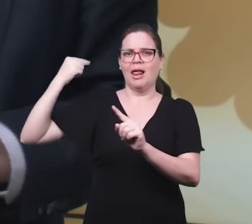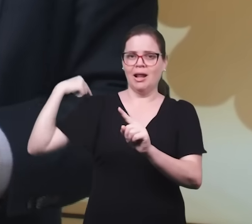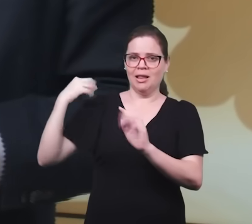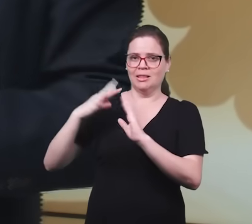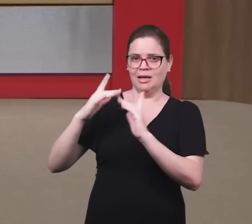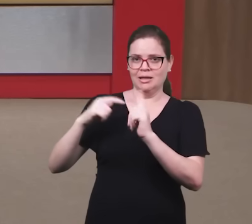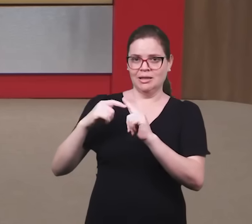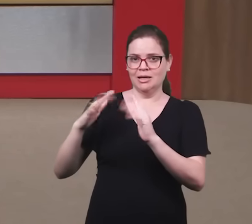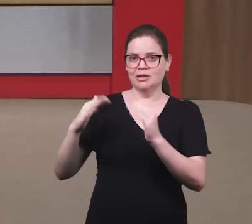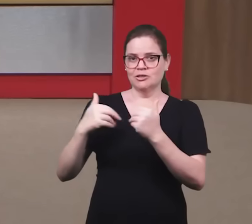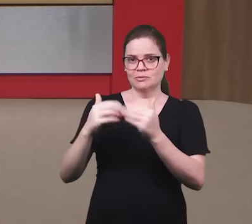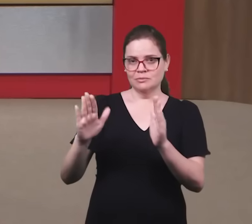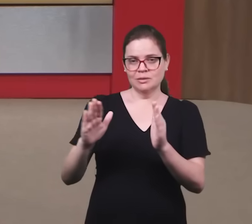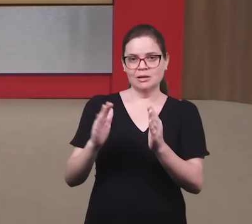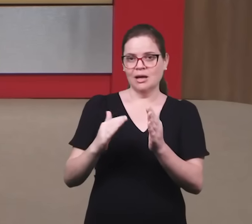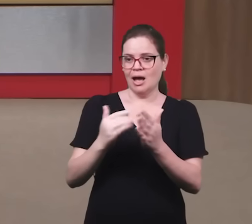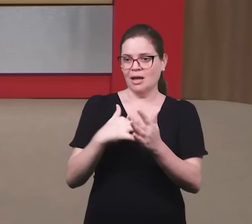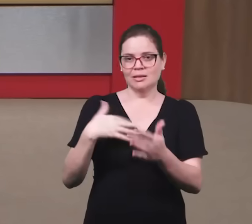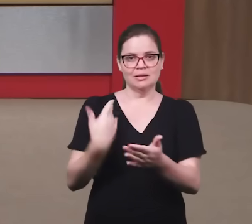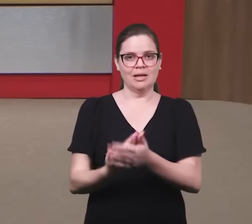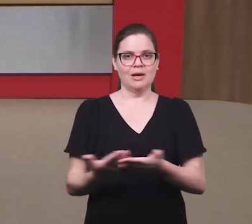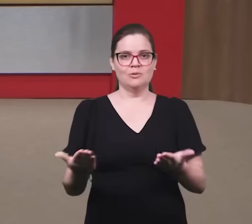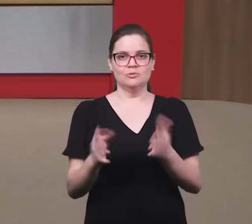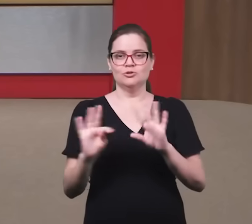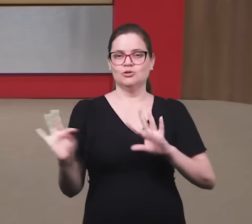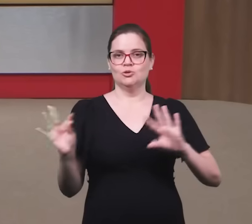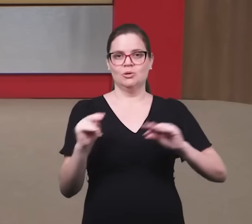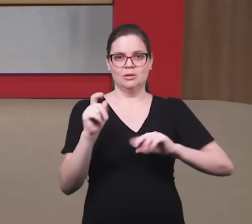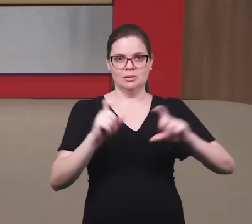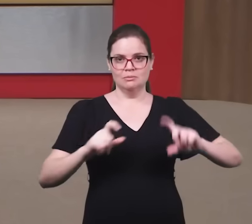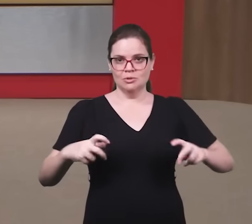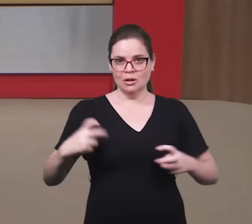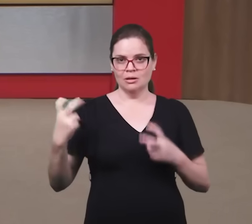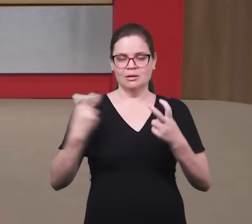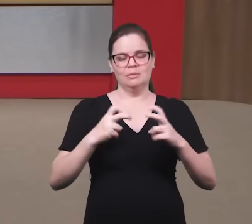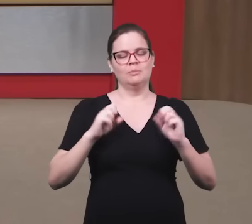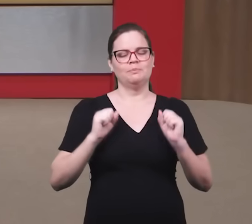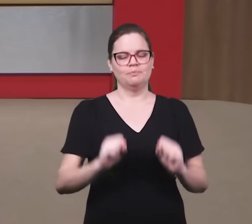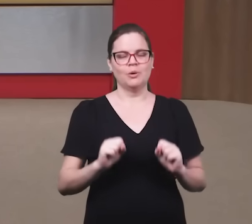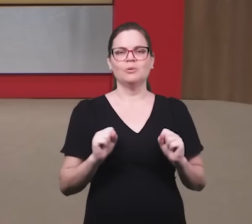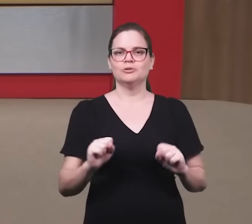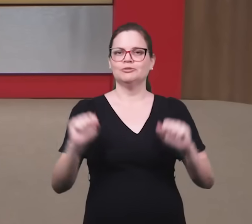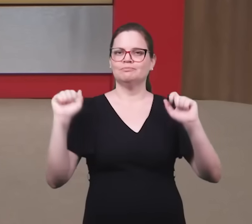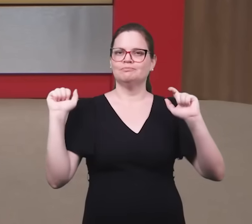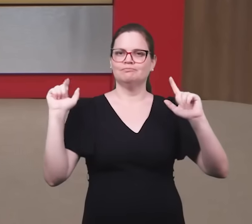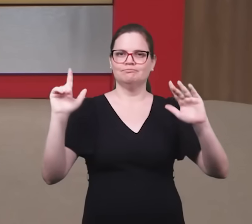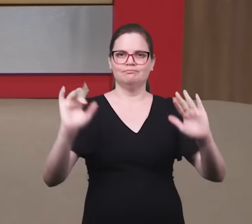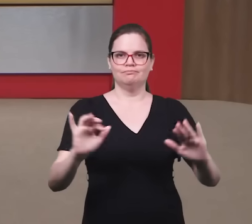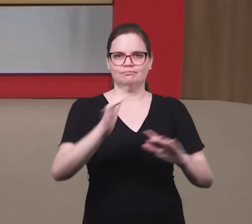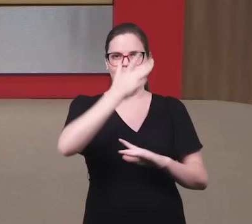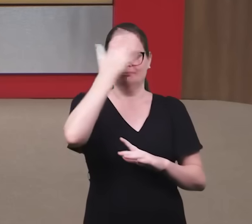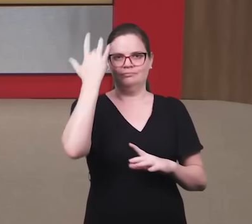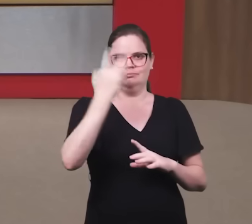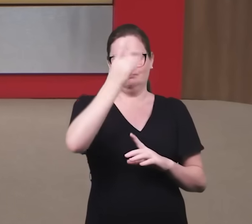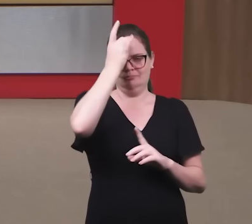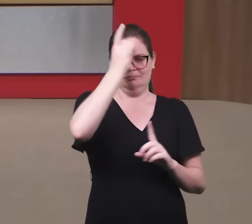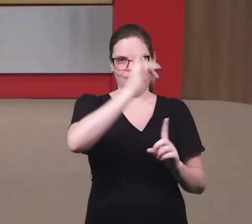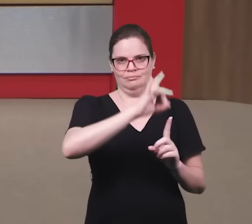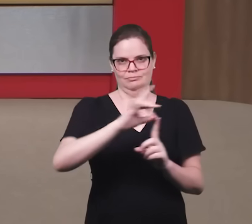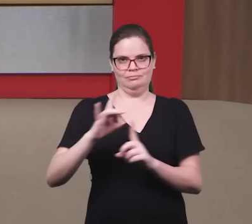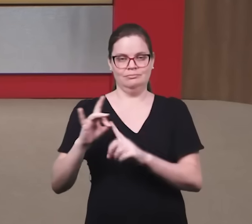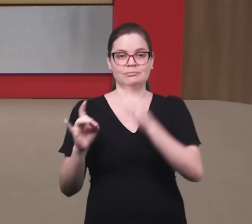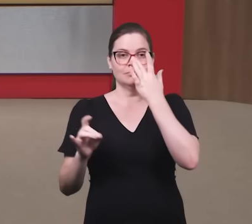Santo. Davi, voltando agora à história, além da situação que ele